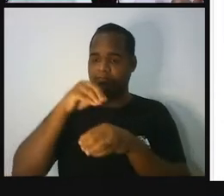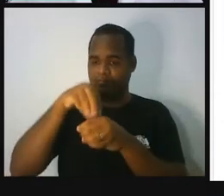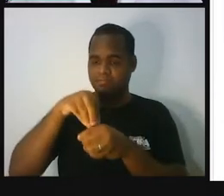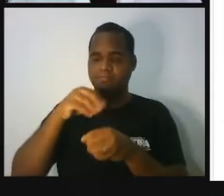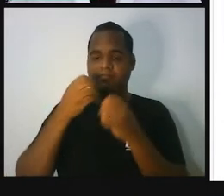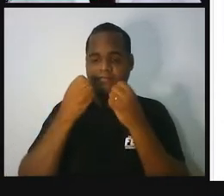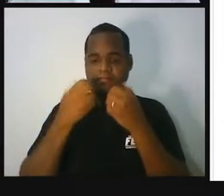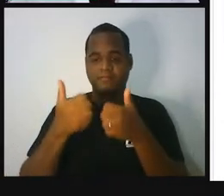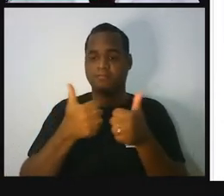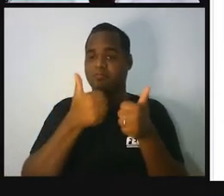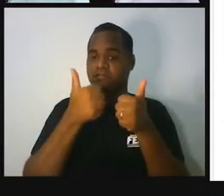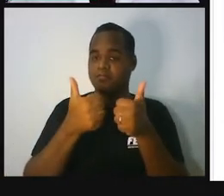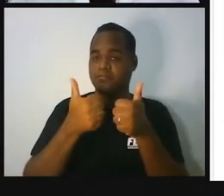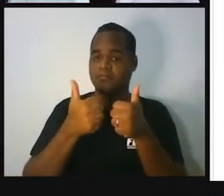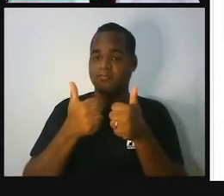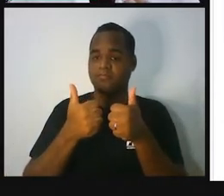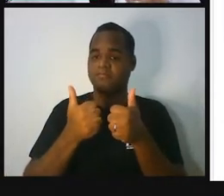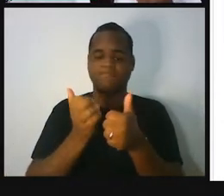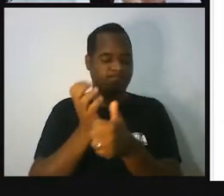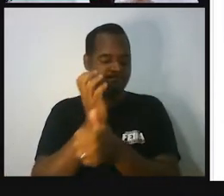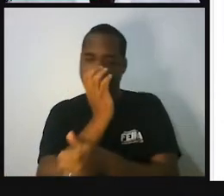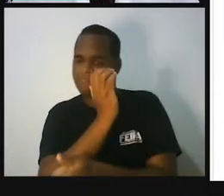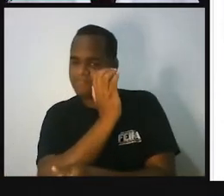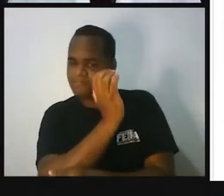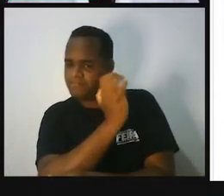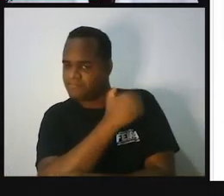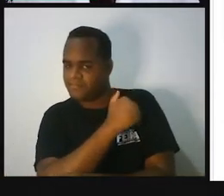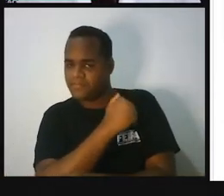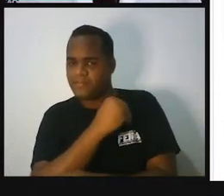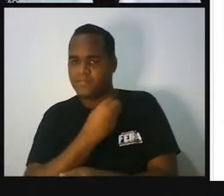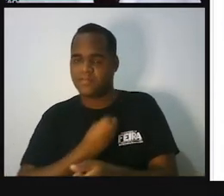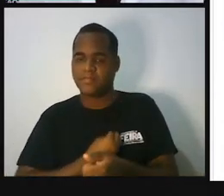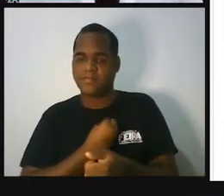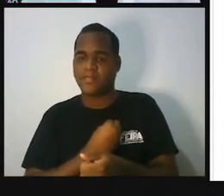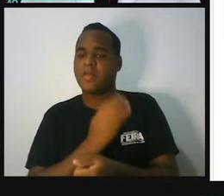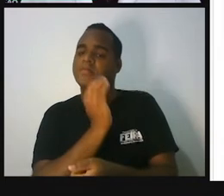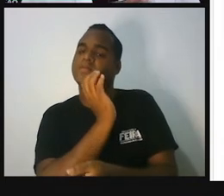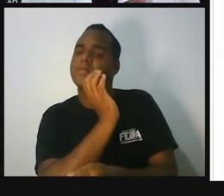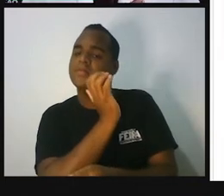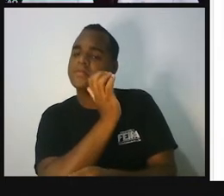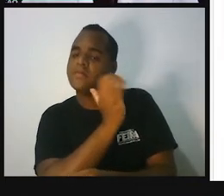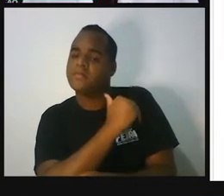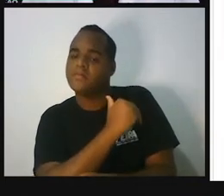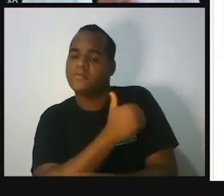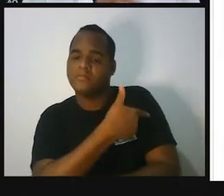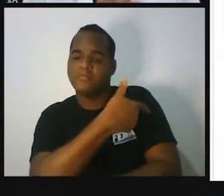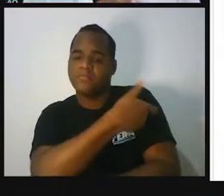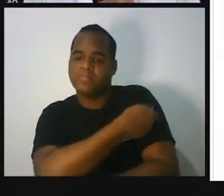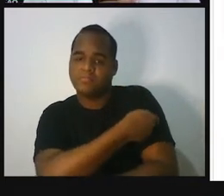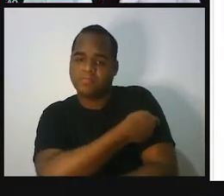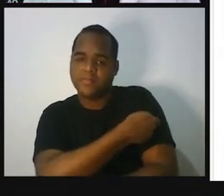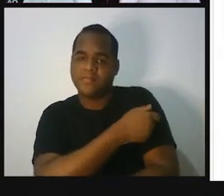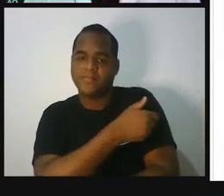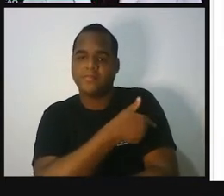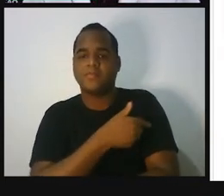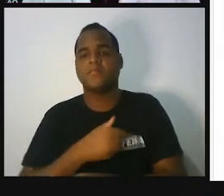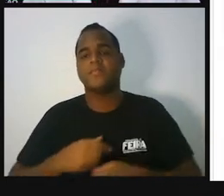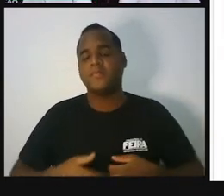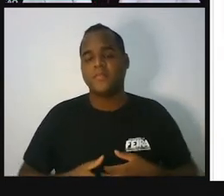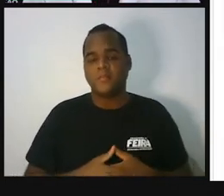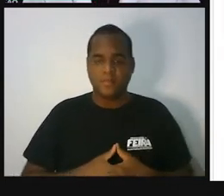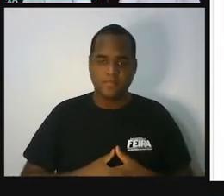a gente tem a intramuscular intramuscular significa agulha tem que passar entre os